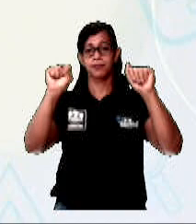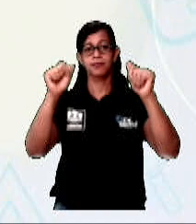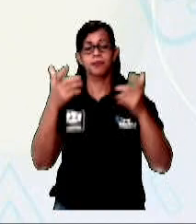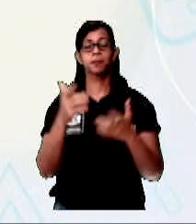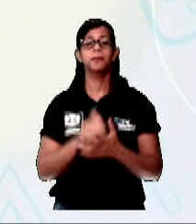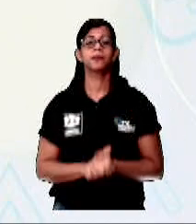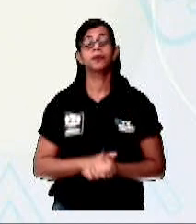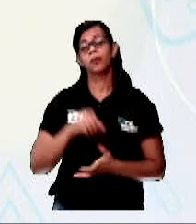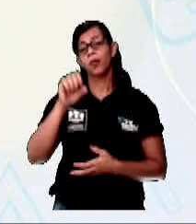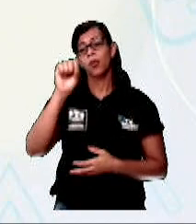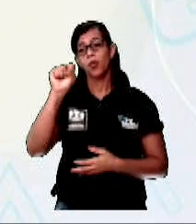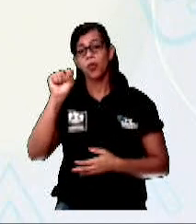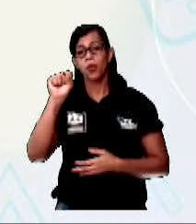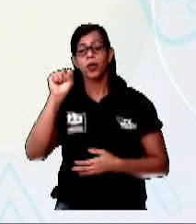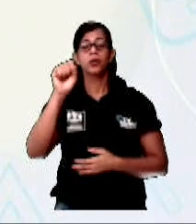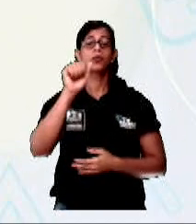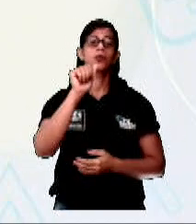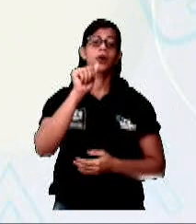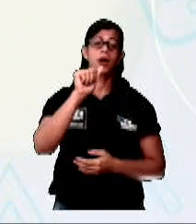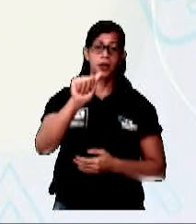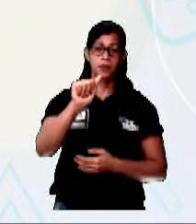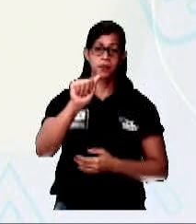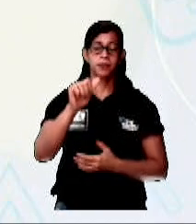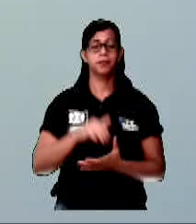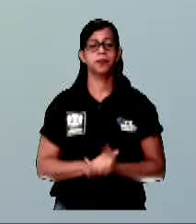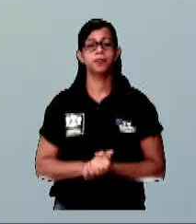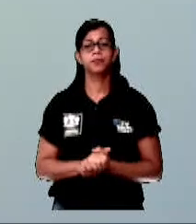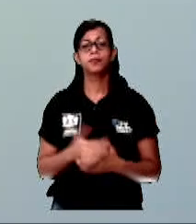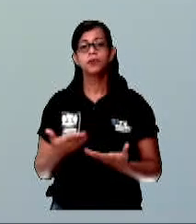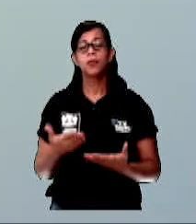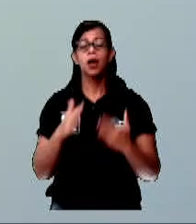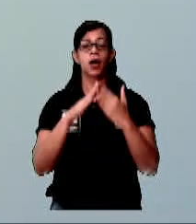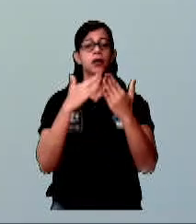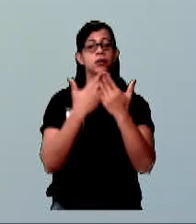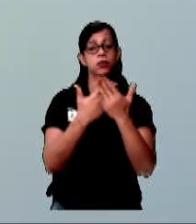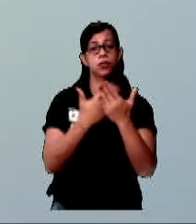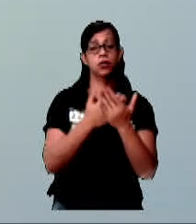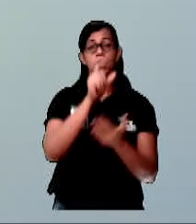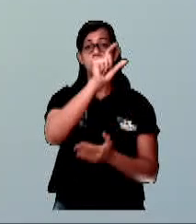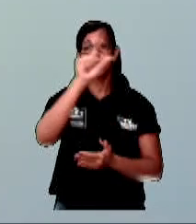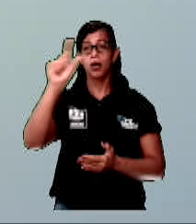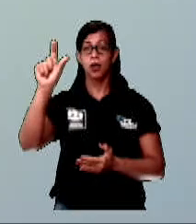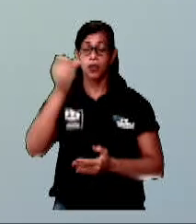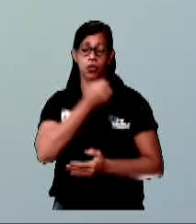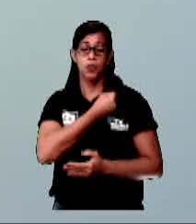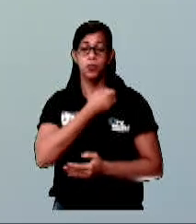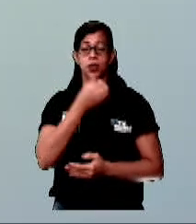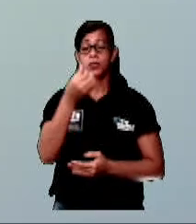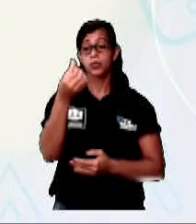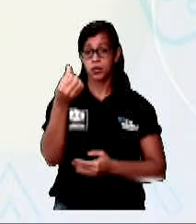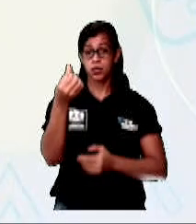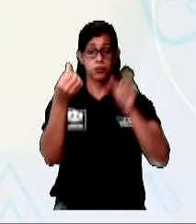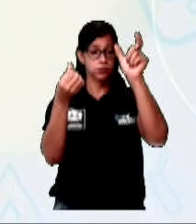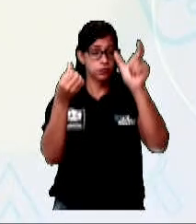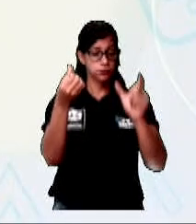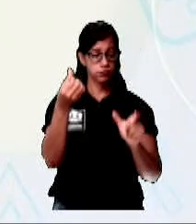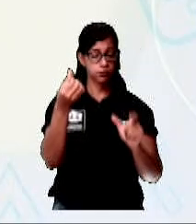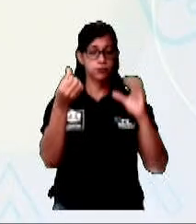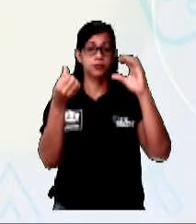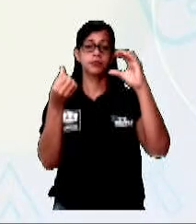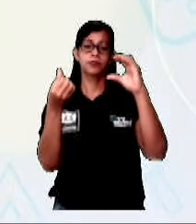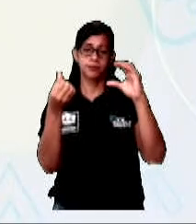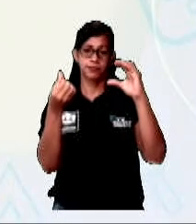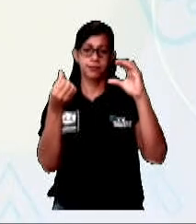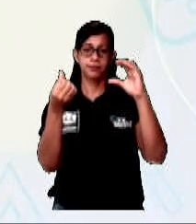desse banco. A escola, ela vai estar no número 6 e na letra C, ó. Então, a gente vai ter,